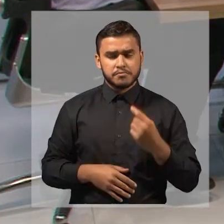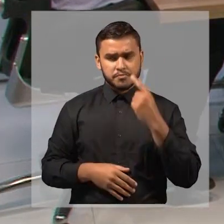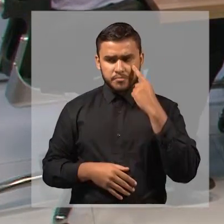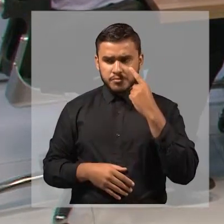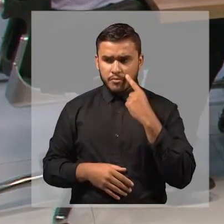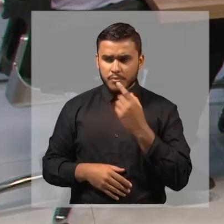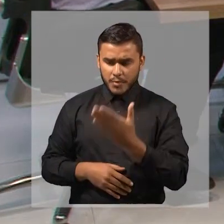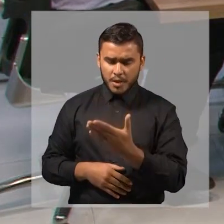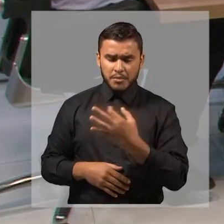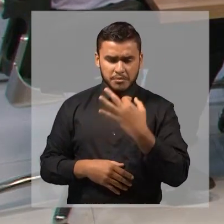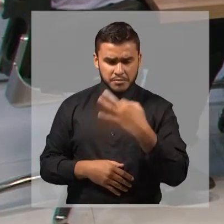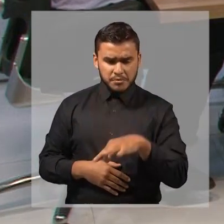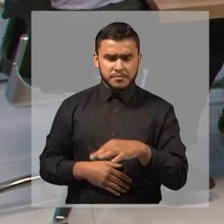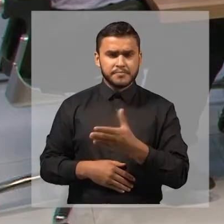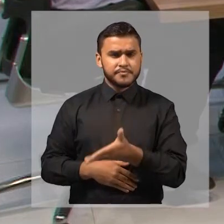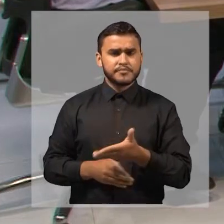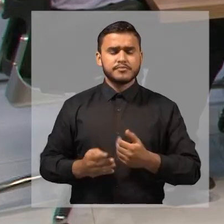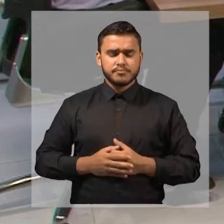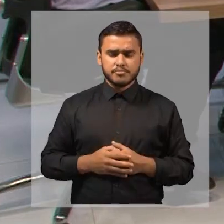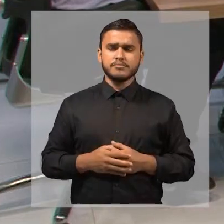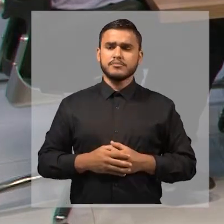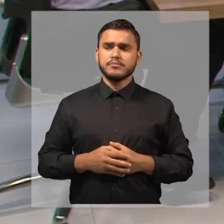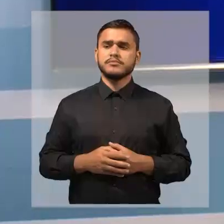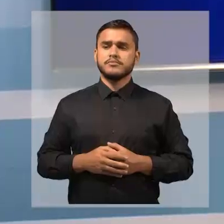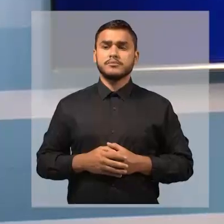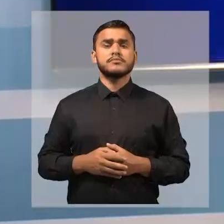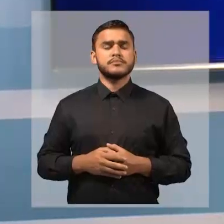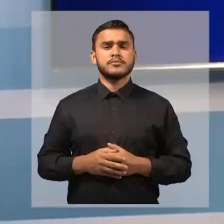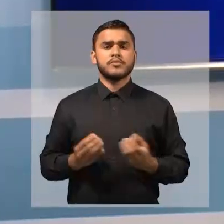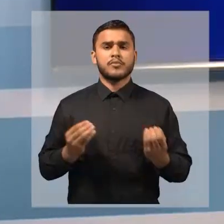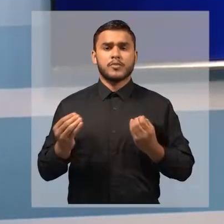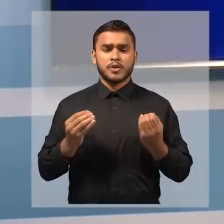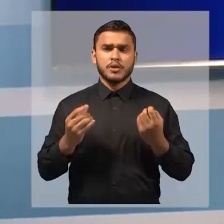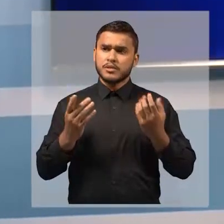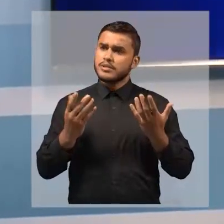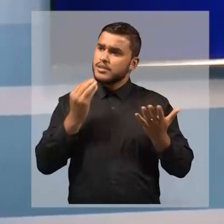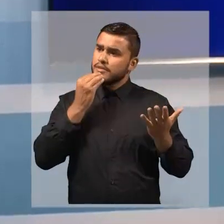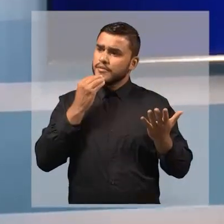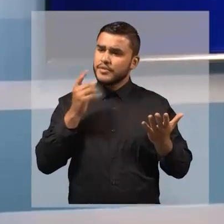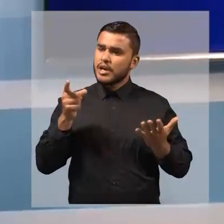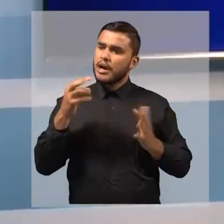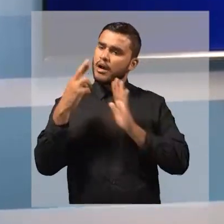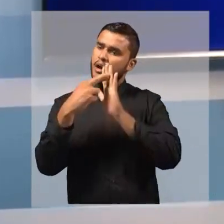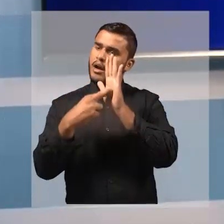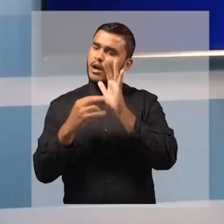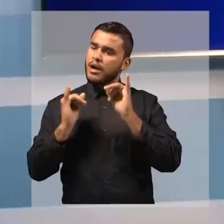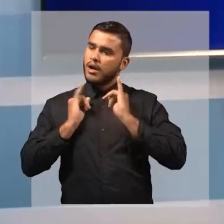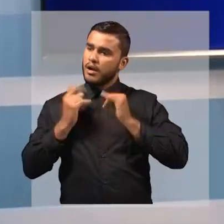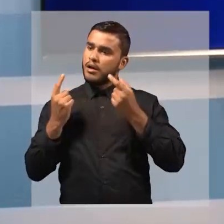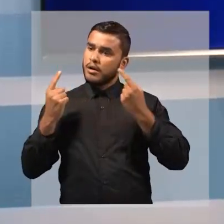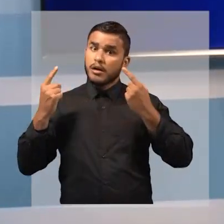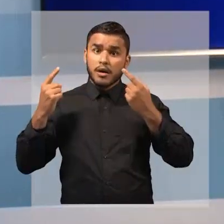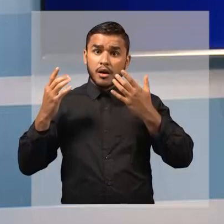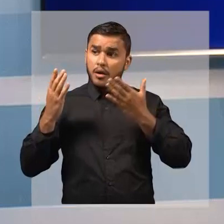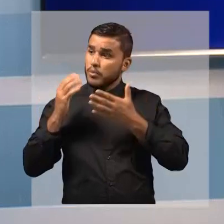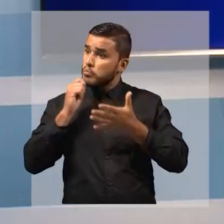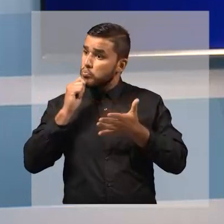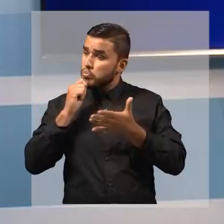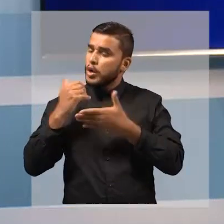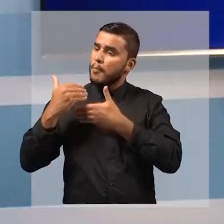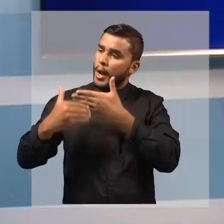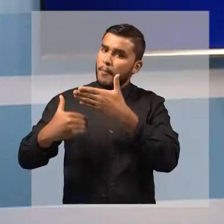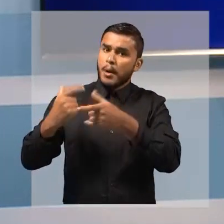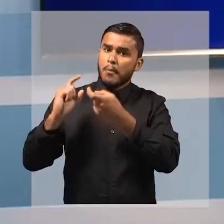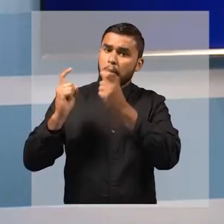razão. Embora essas ações não sejam excludentes. Quer dizer, elas podem, concomitantemente, ir acontecendo.